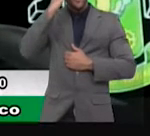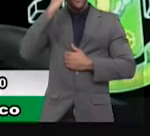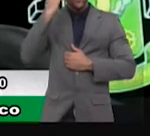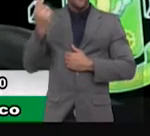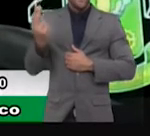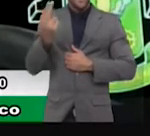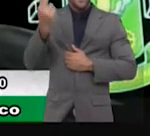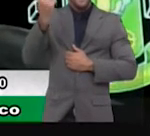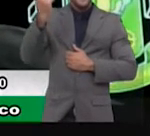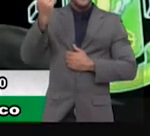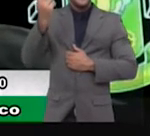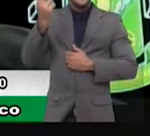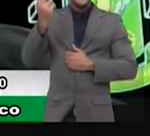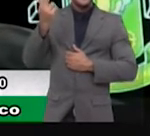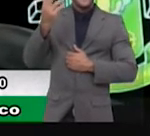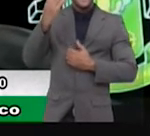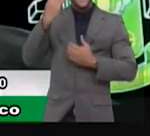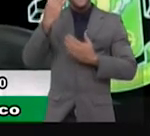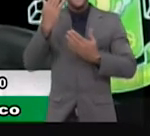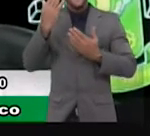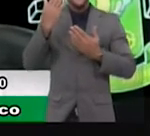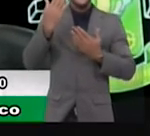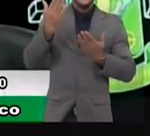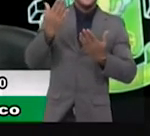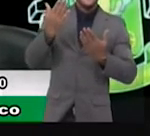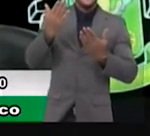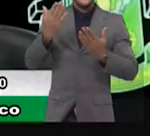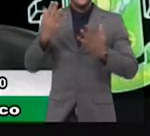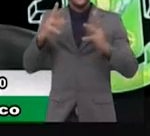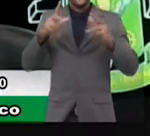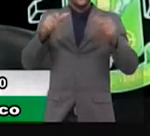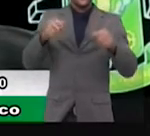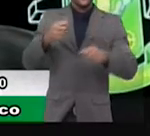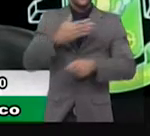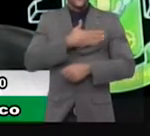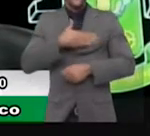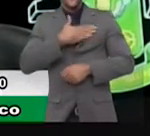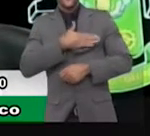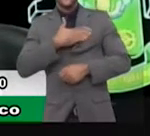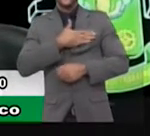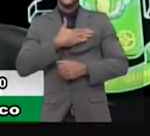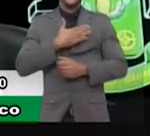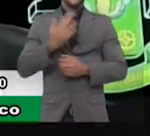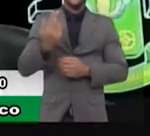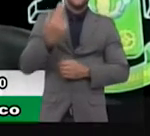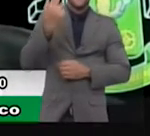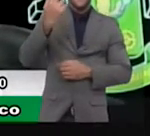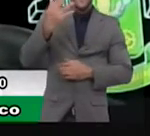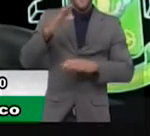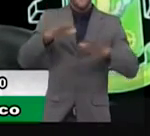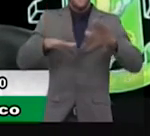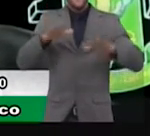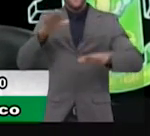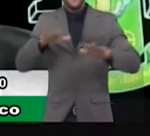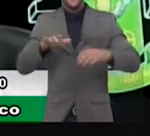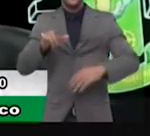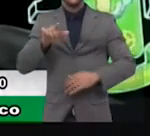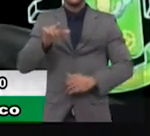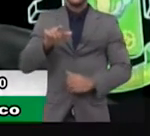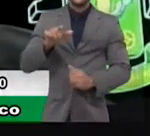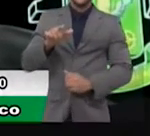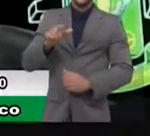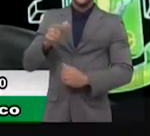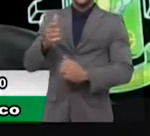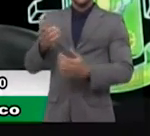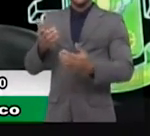está numa posição que agrada a um, desagrada a outro, e daqui a pouco você agrada quem você te desagradou e agrada aqui, você não agradou,